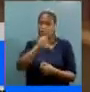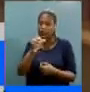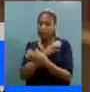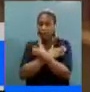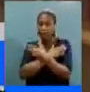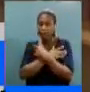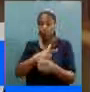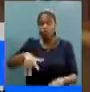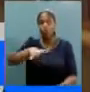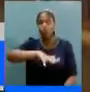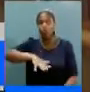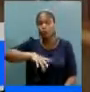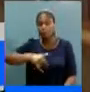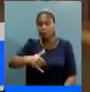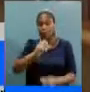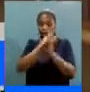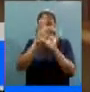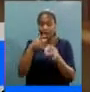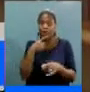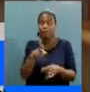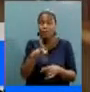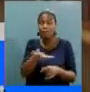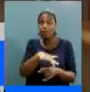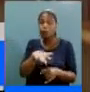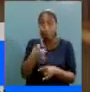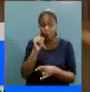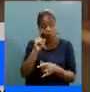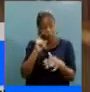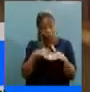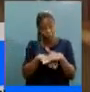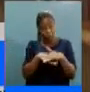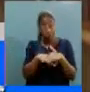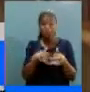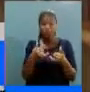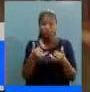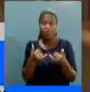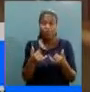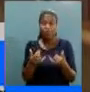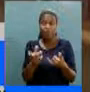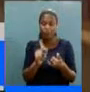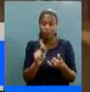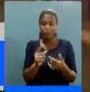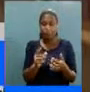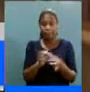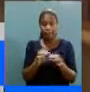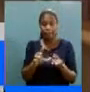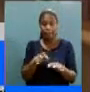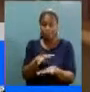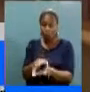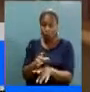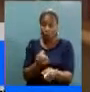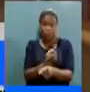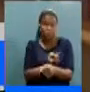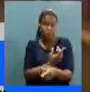e com zonas que vamos claramente identificadas como zonas de reserva e acervo dedicado tanto disto vai